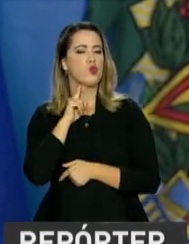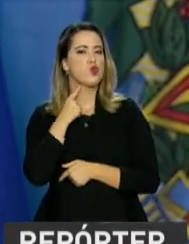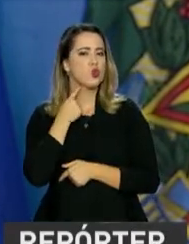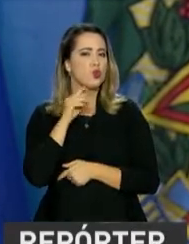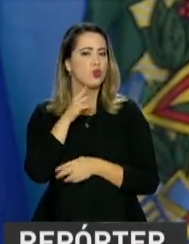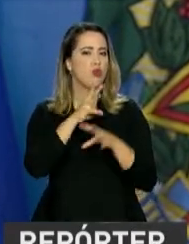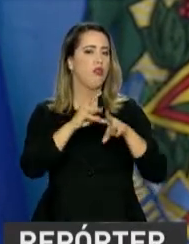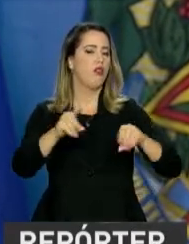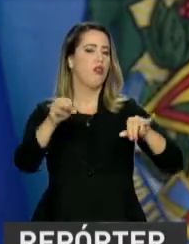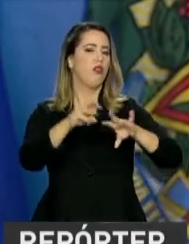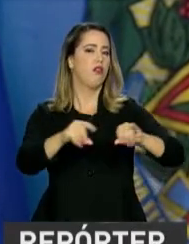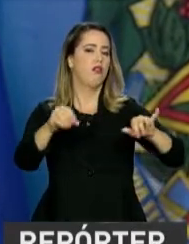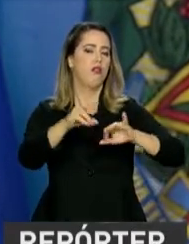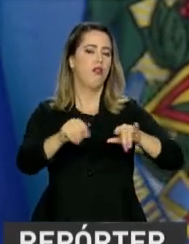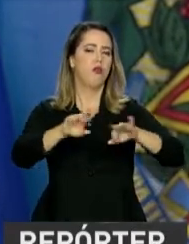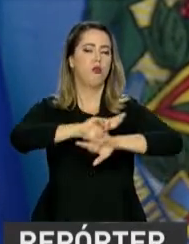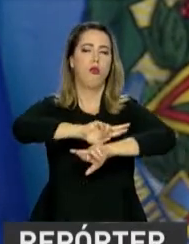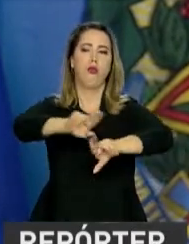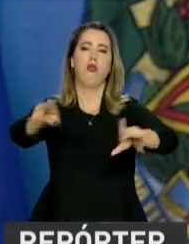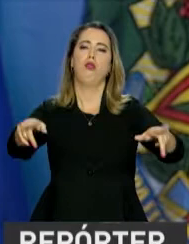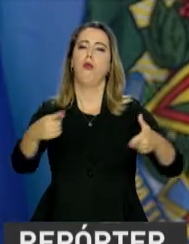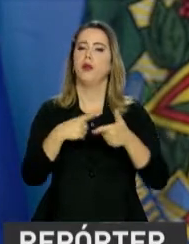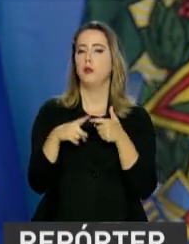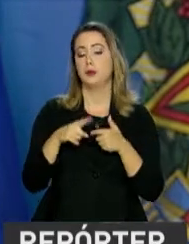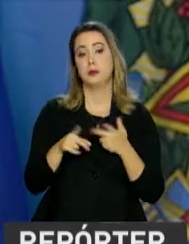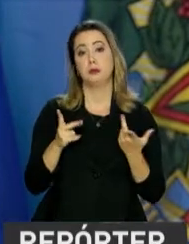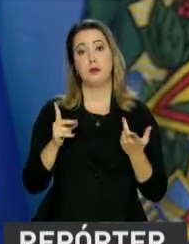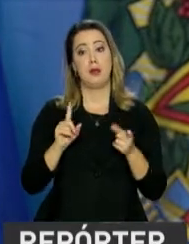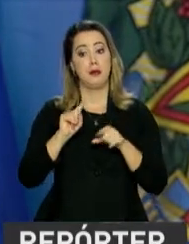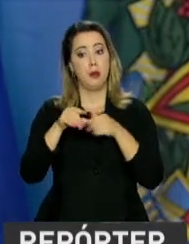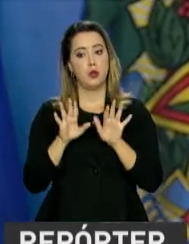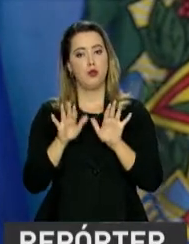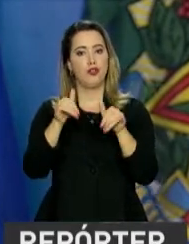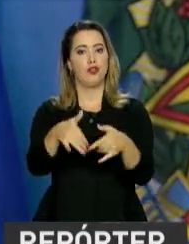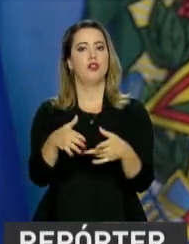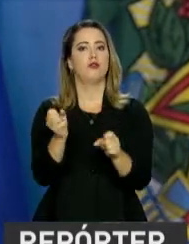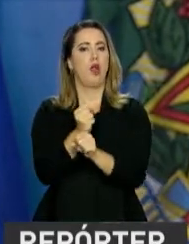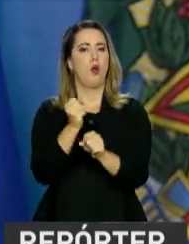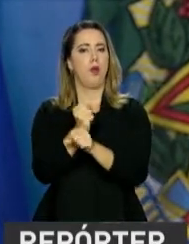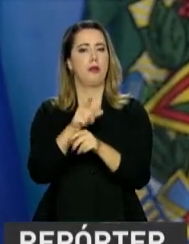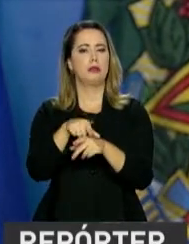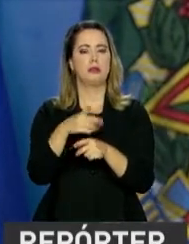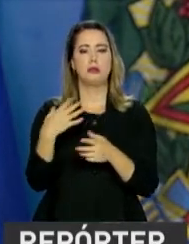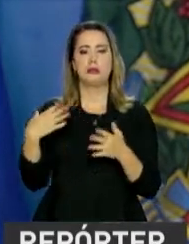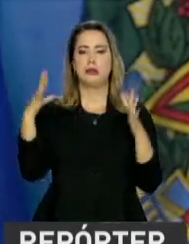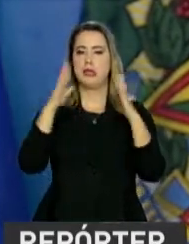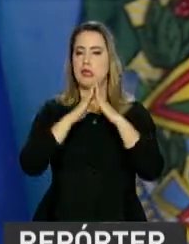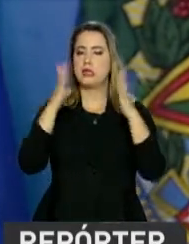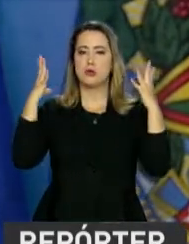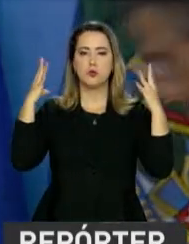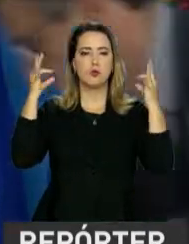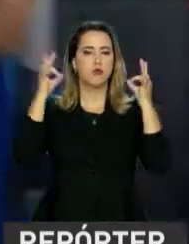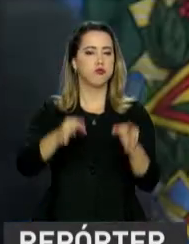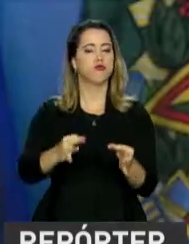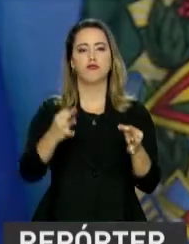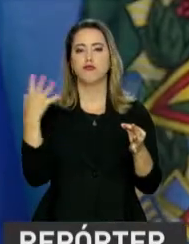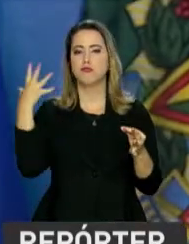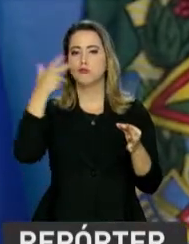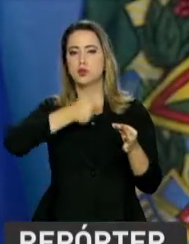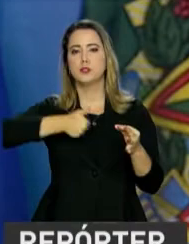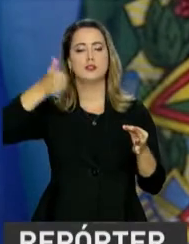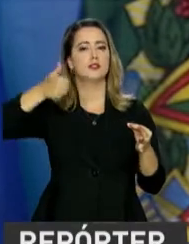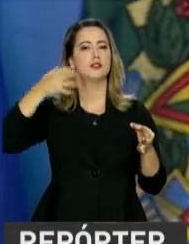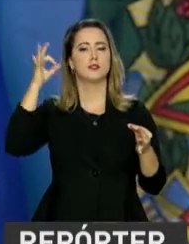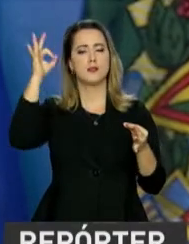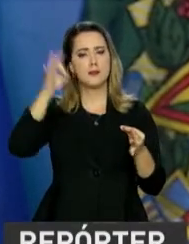areia e 60 e 70 quando você termina a reforma da casa a casa não brinca a maravilha da bonita